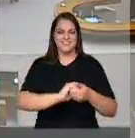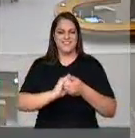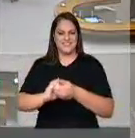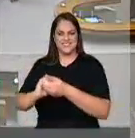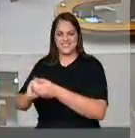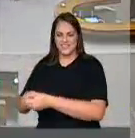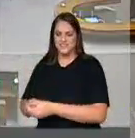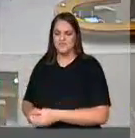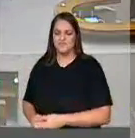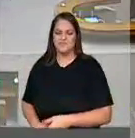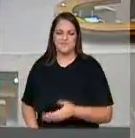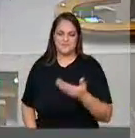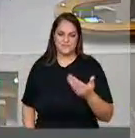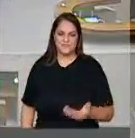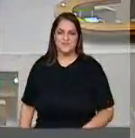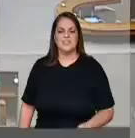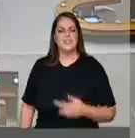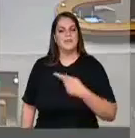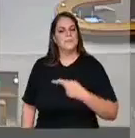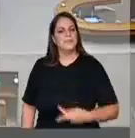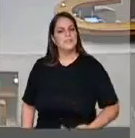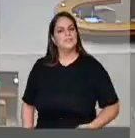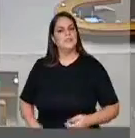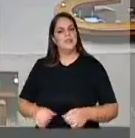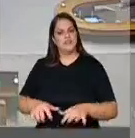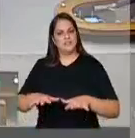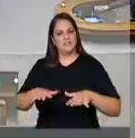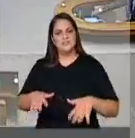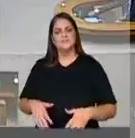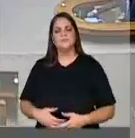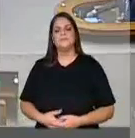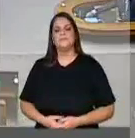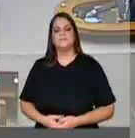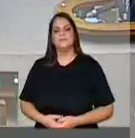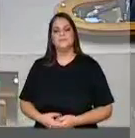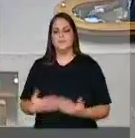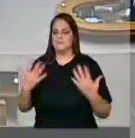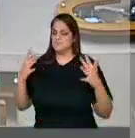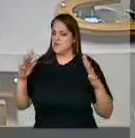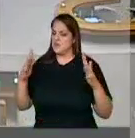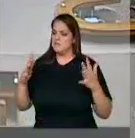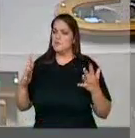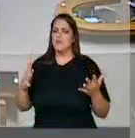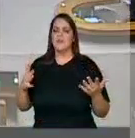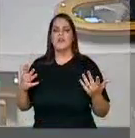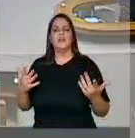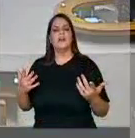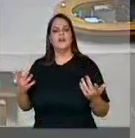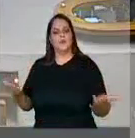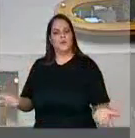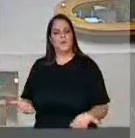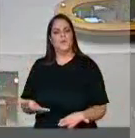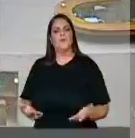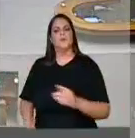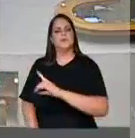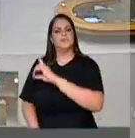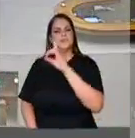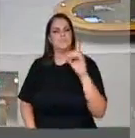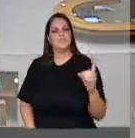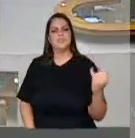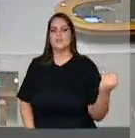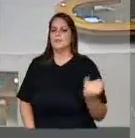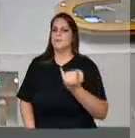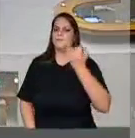cumprimentá-lo, presidente, e parabenizar pela iniciativa da celebração dessa data tão importante,